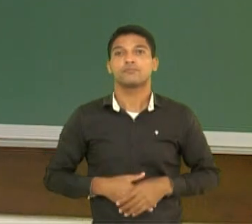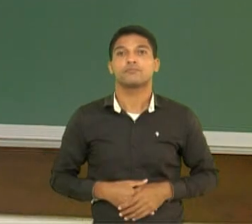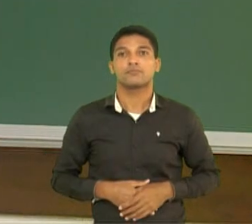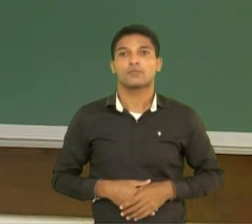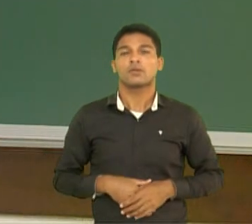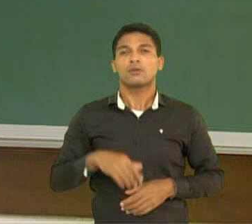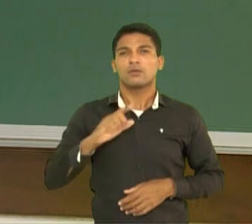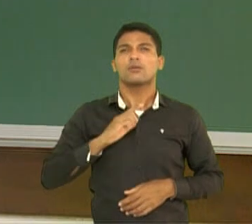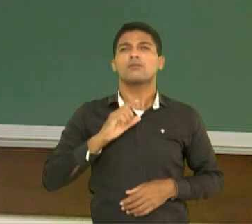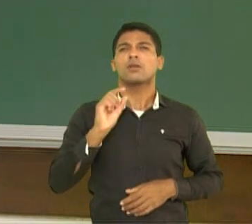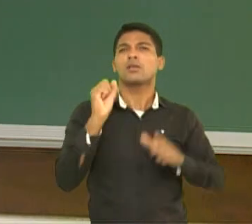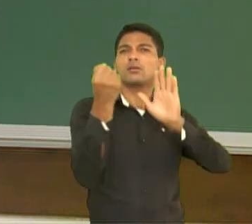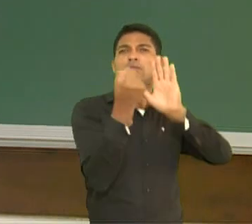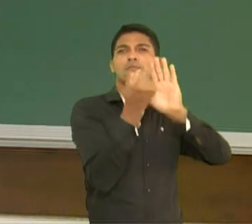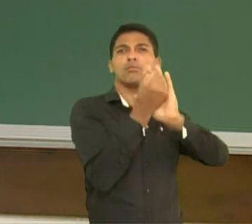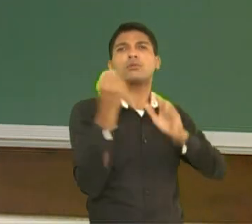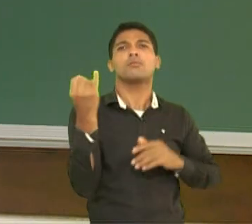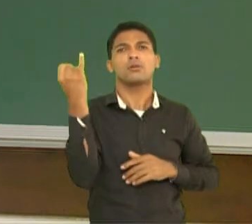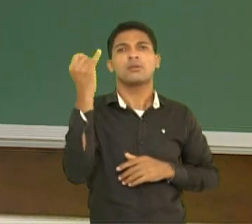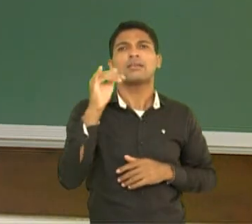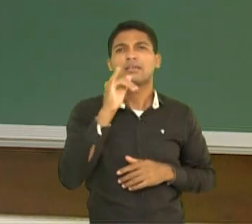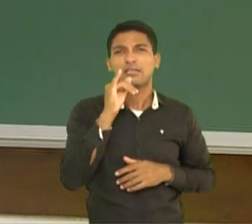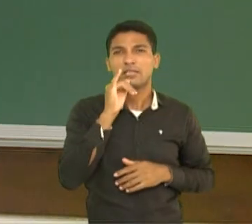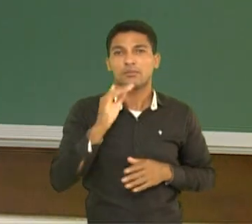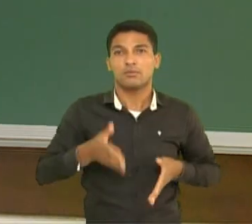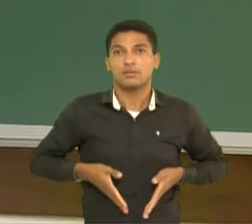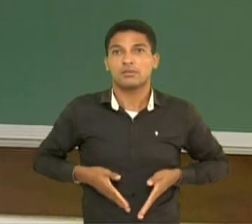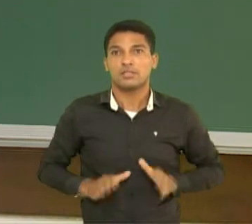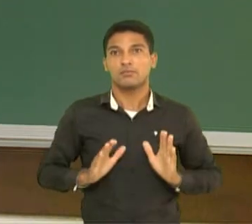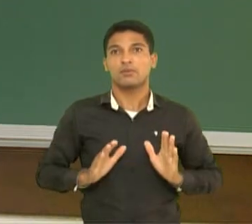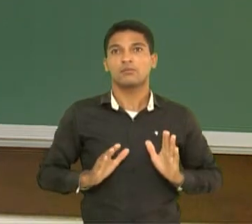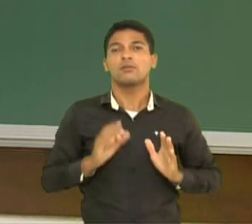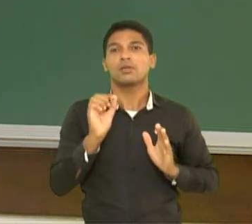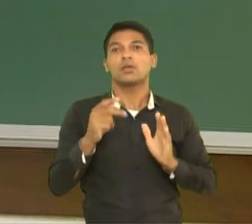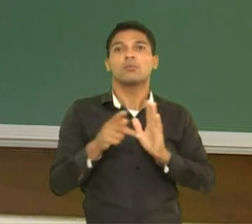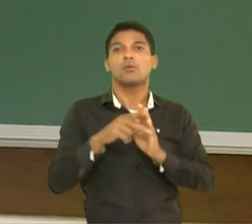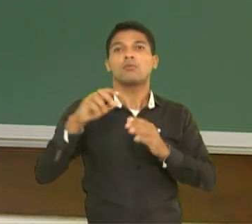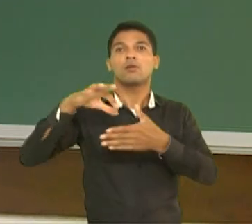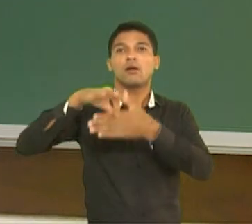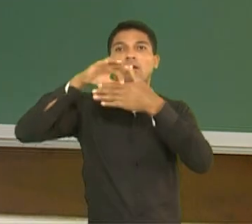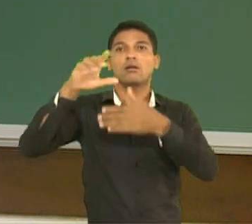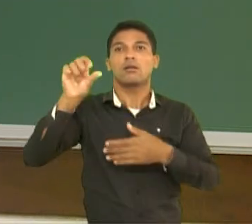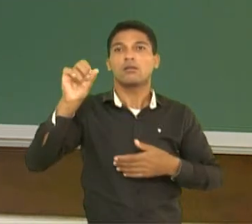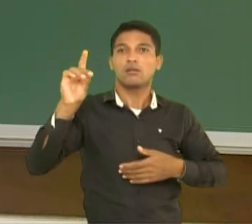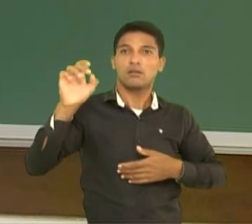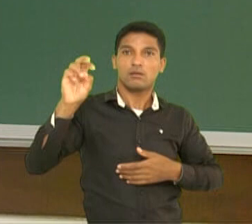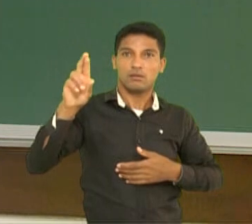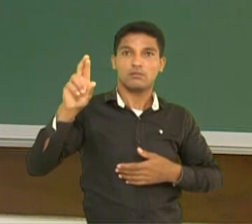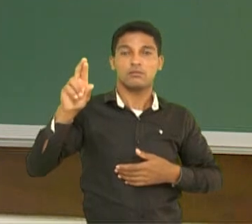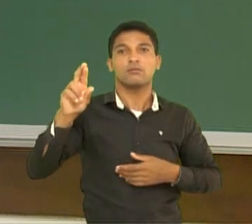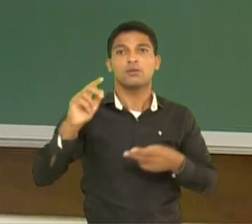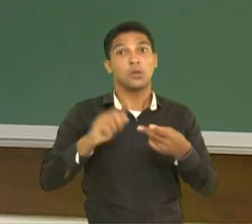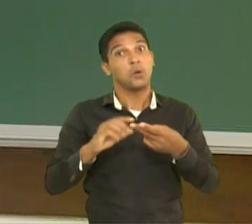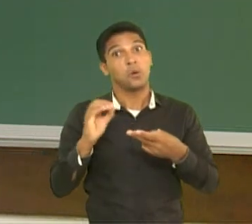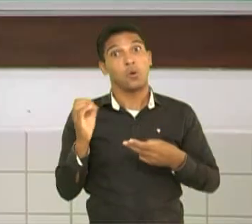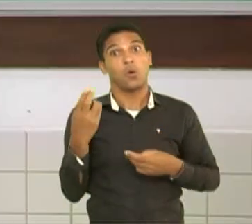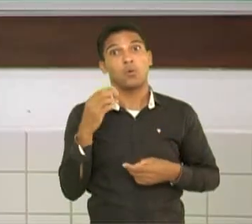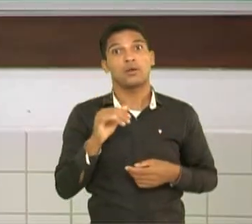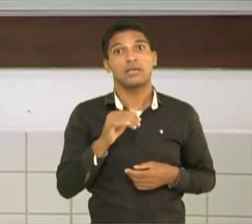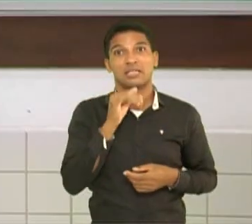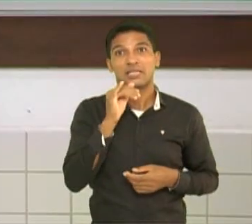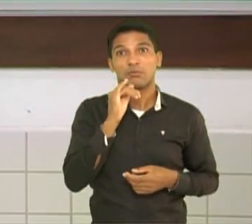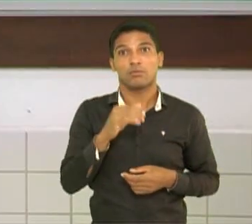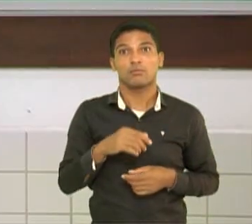como o nascimento de um líder ou de uma divindade, vida ou morte, inclusive, dos fundadores ou